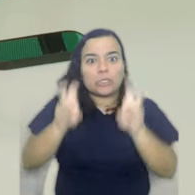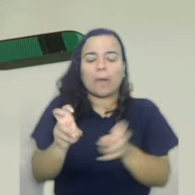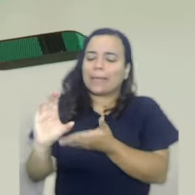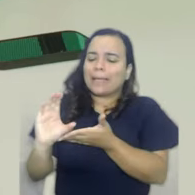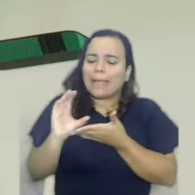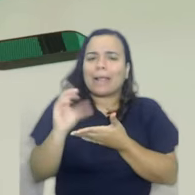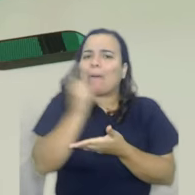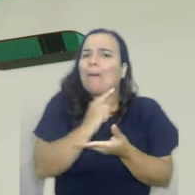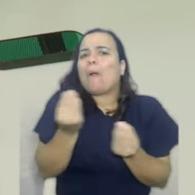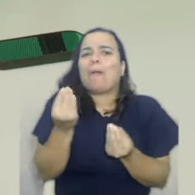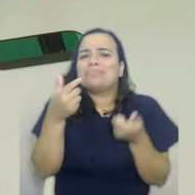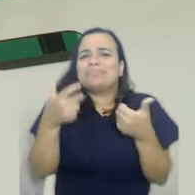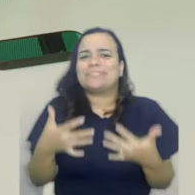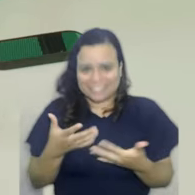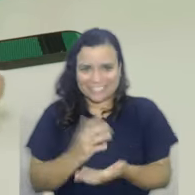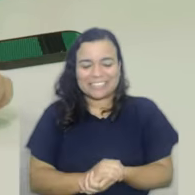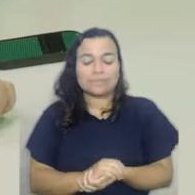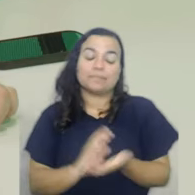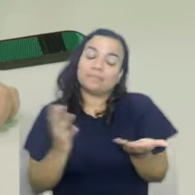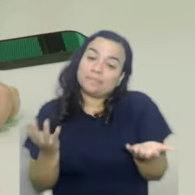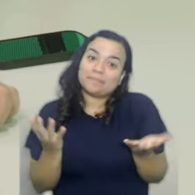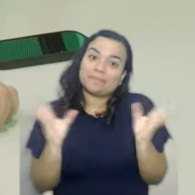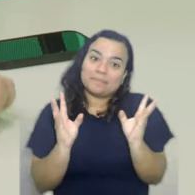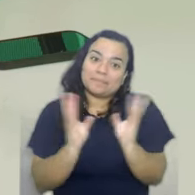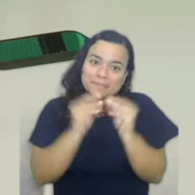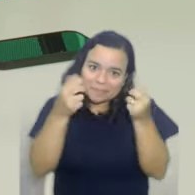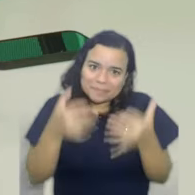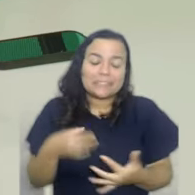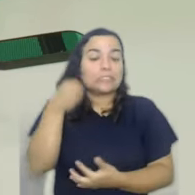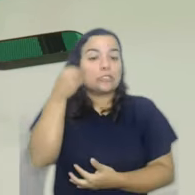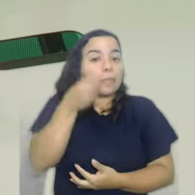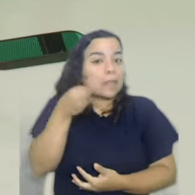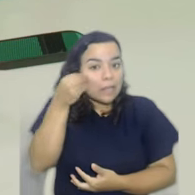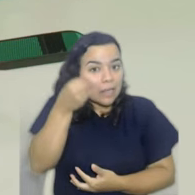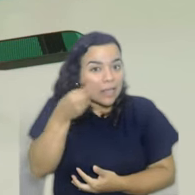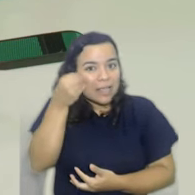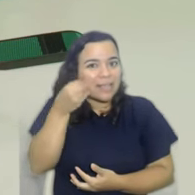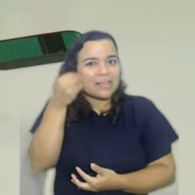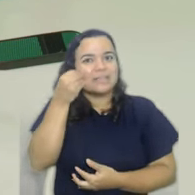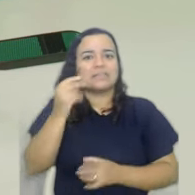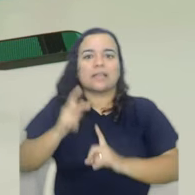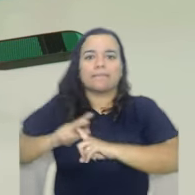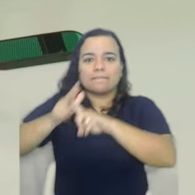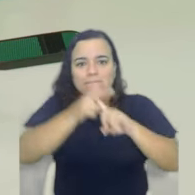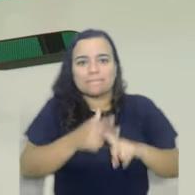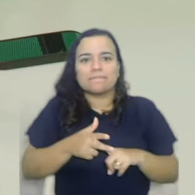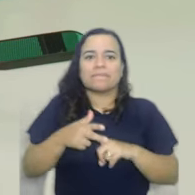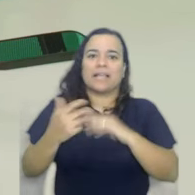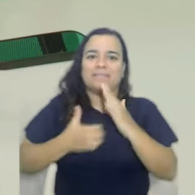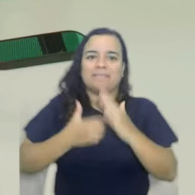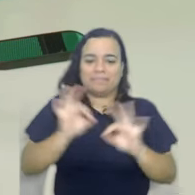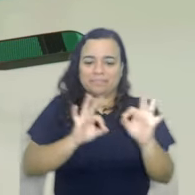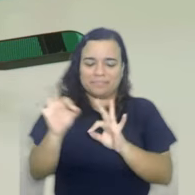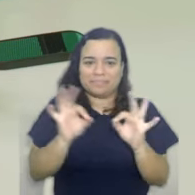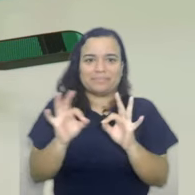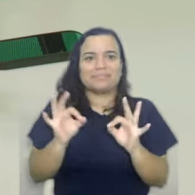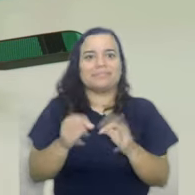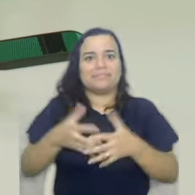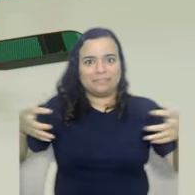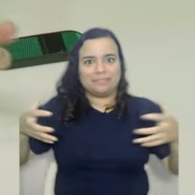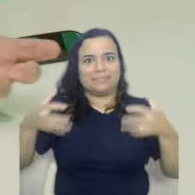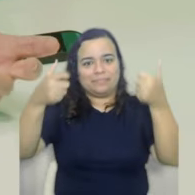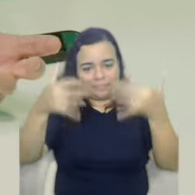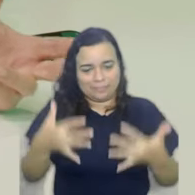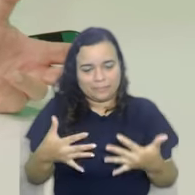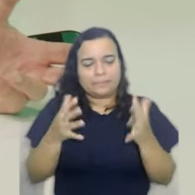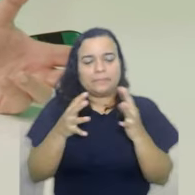tá bom eu tenho alguma experiência aí com montagem de de Startup né E